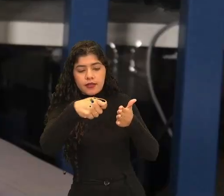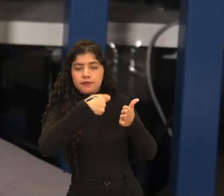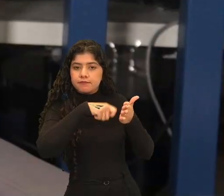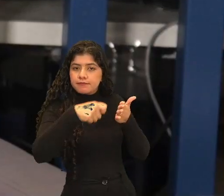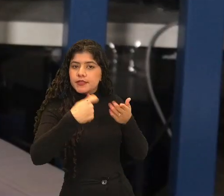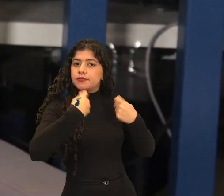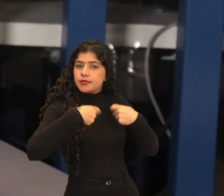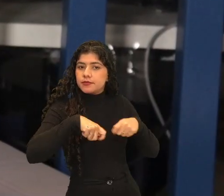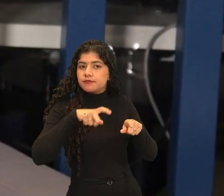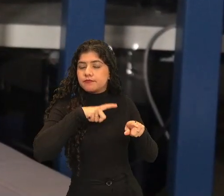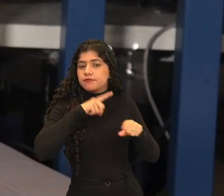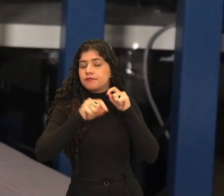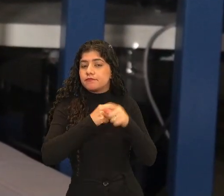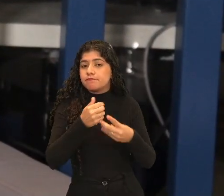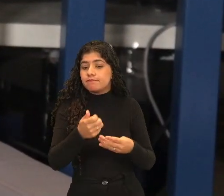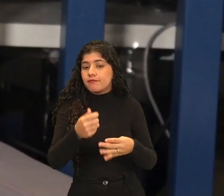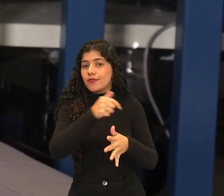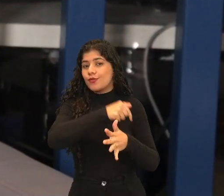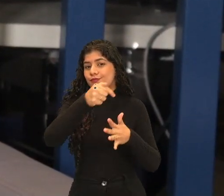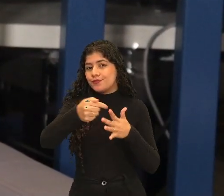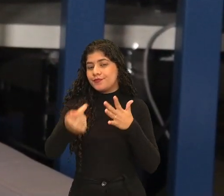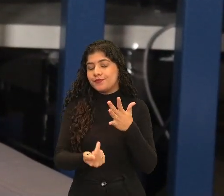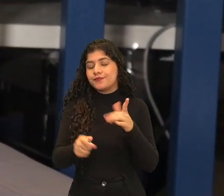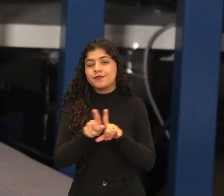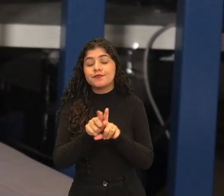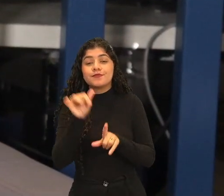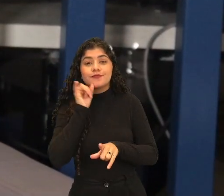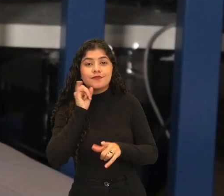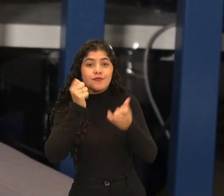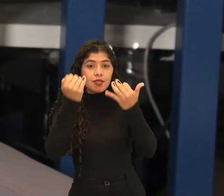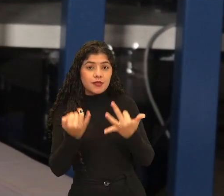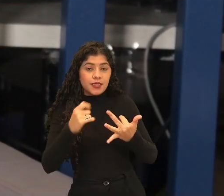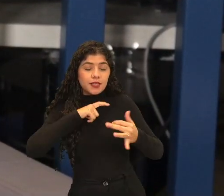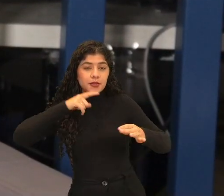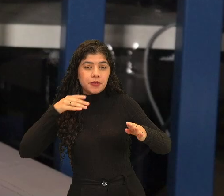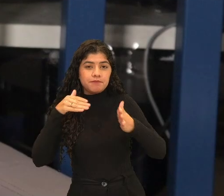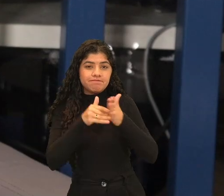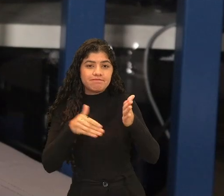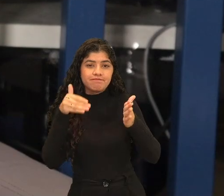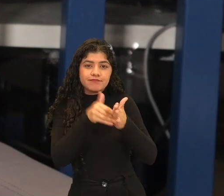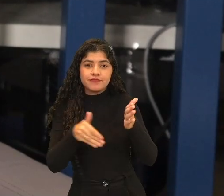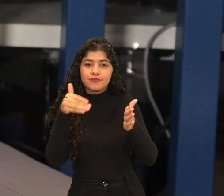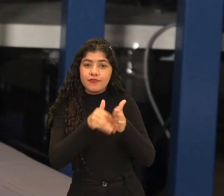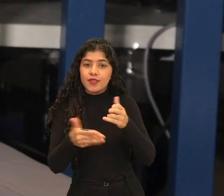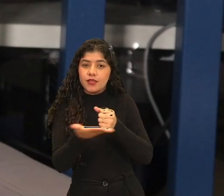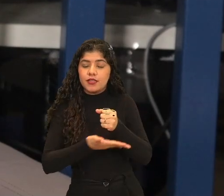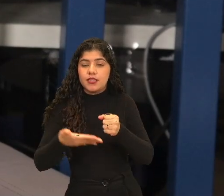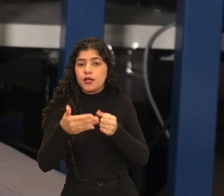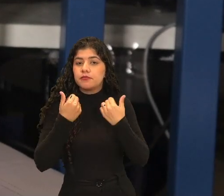Então, tem questões, como, por exemplo, a gente fala de uma barreira que ela é essencial de